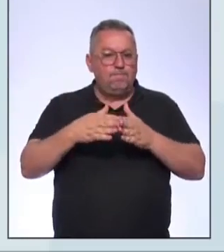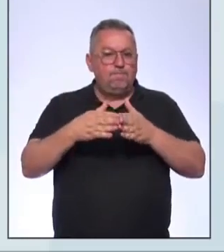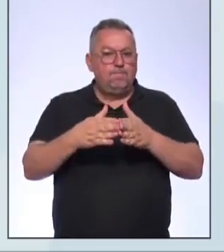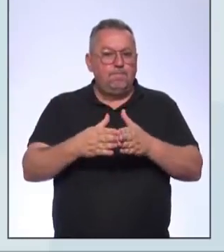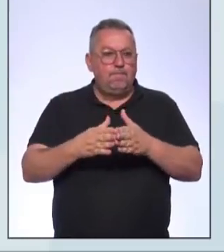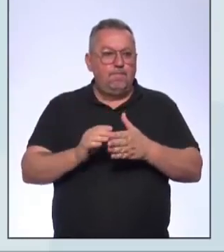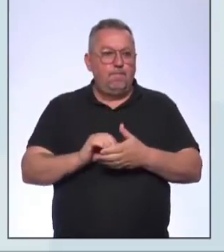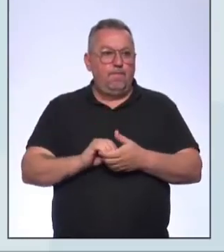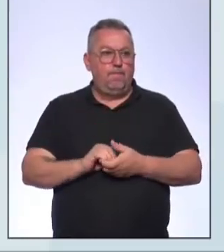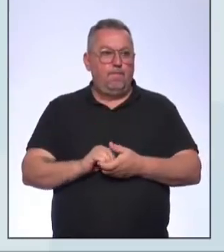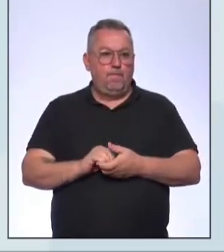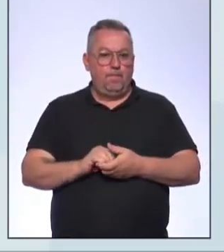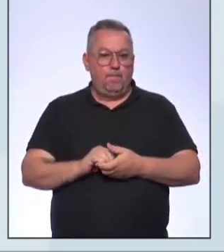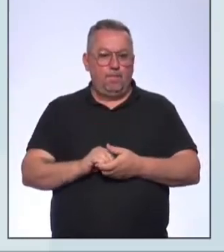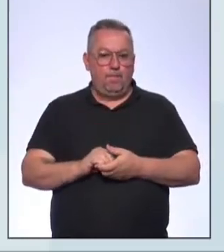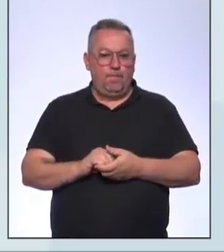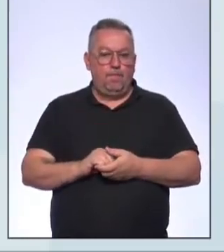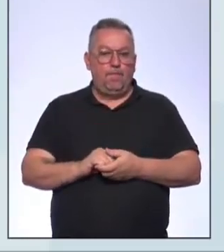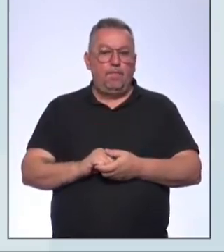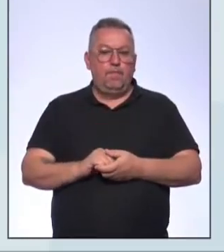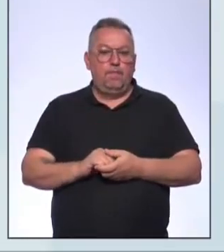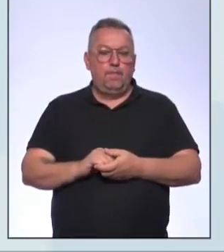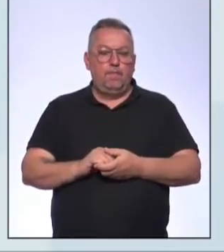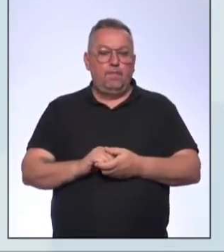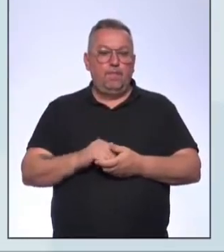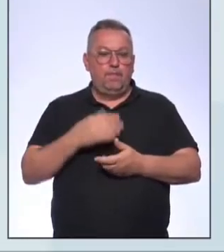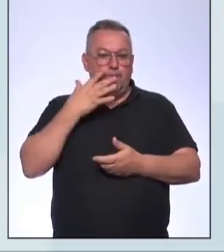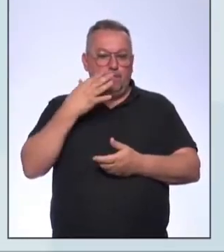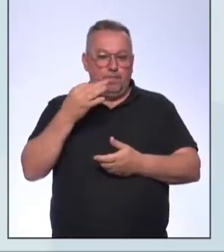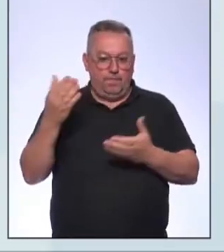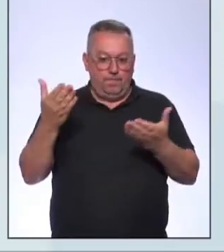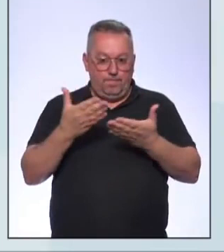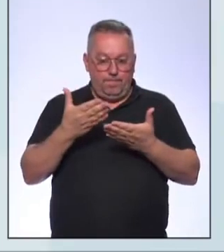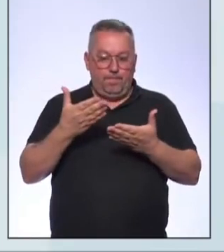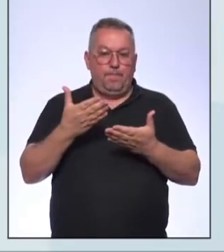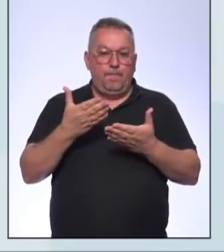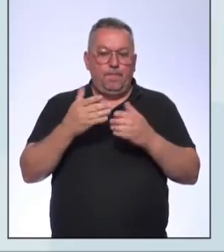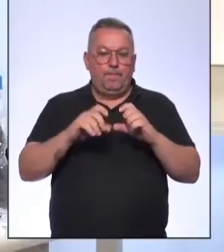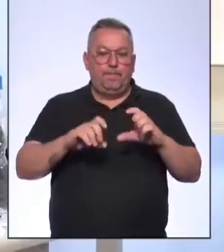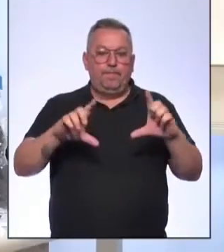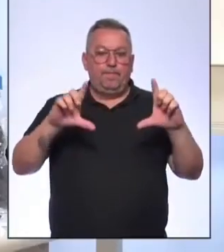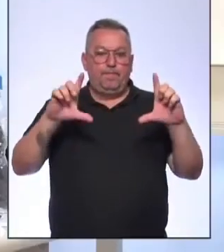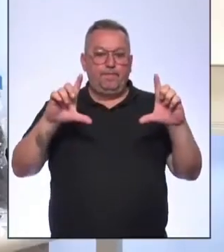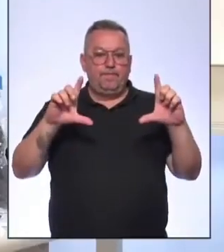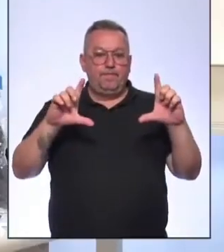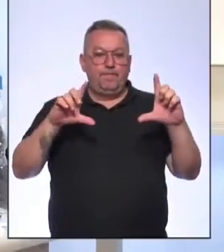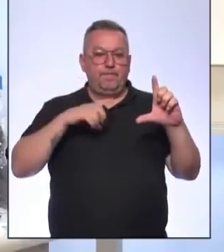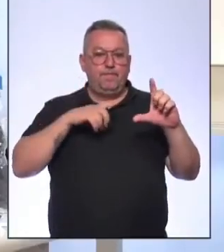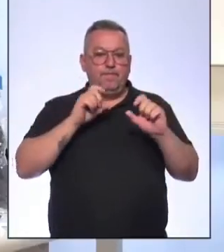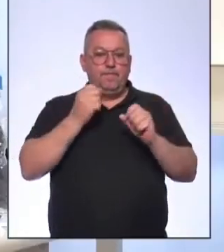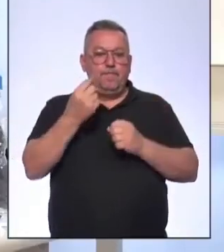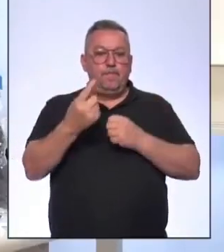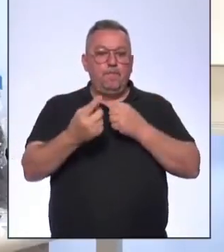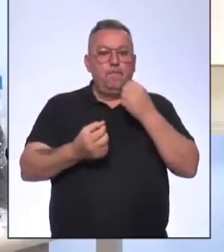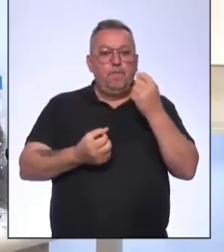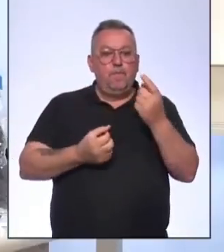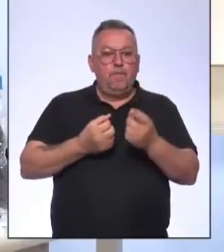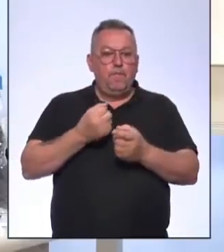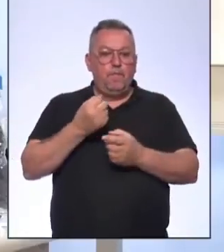muito importante do barco. Então vamos prestar atenção novamente na tela, que a gente tem aí